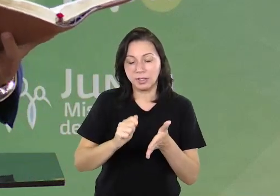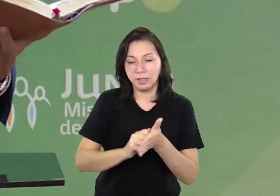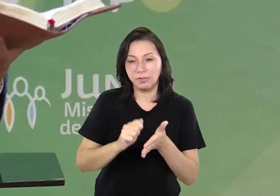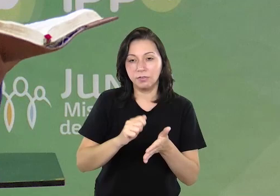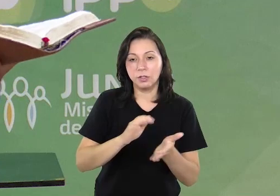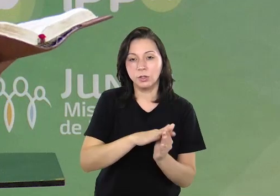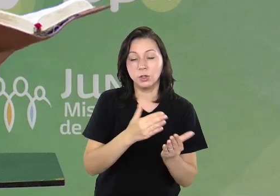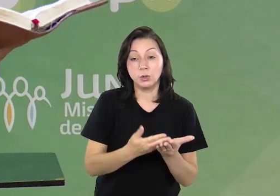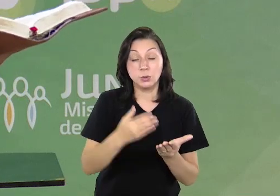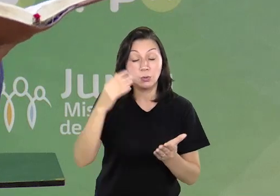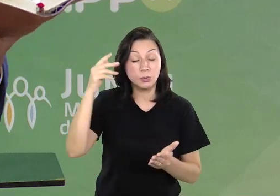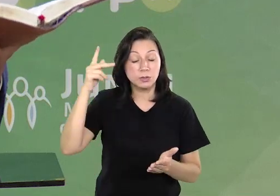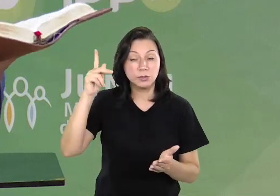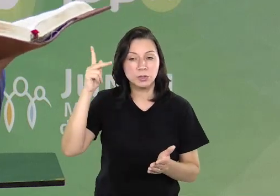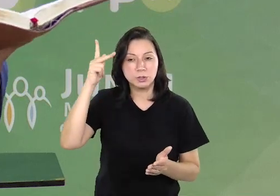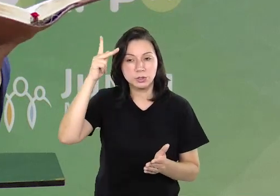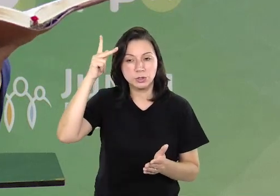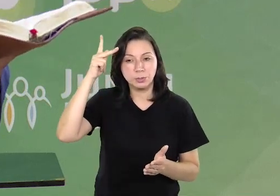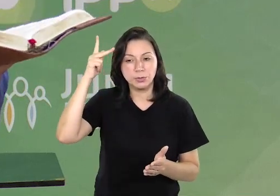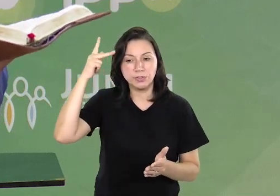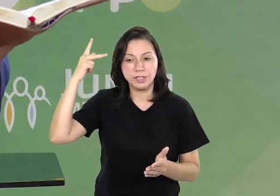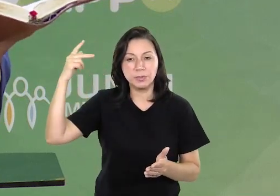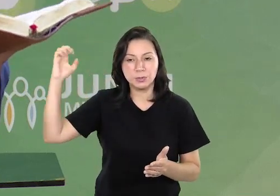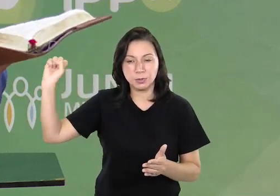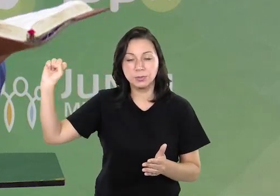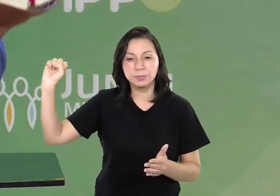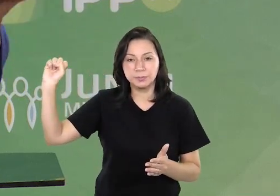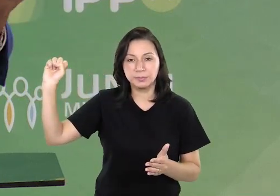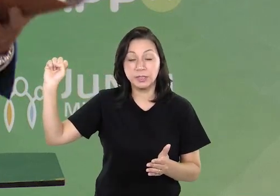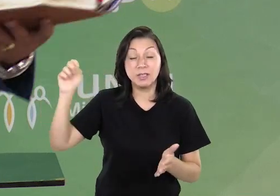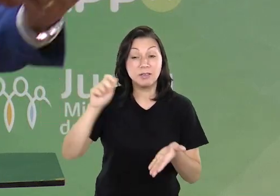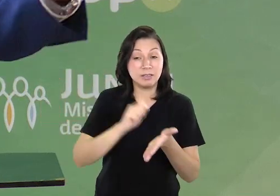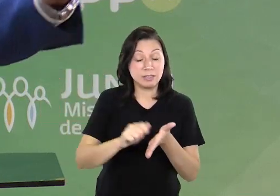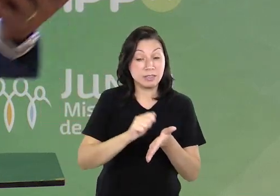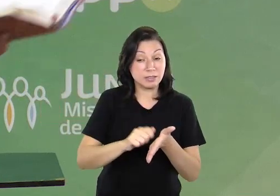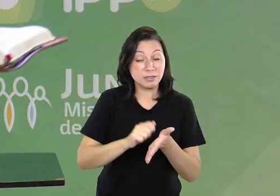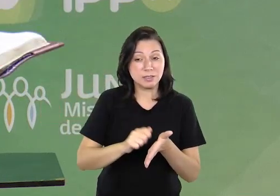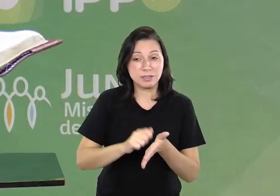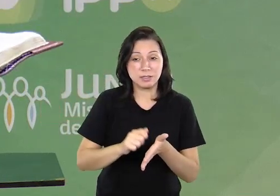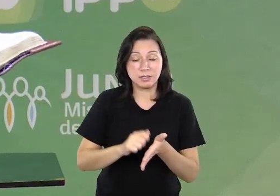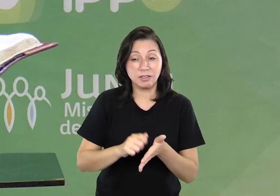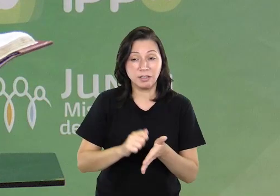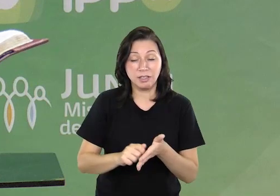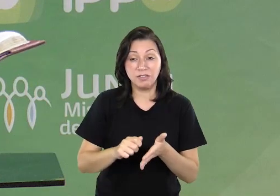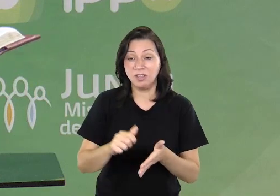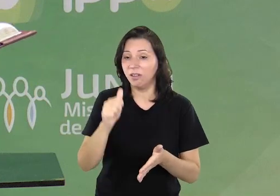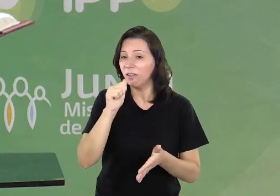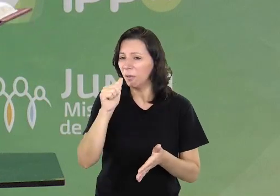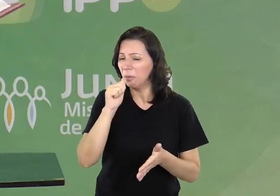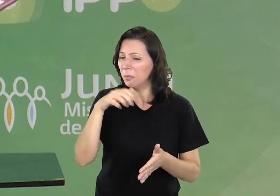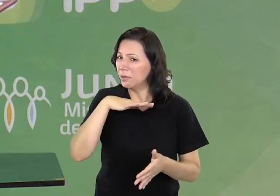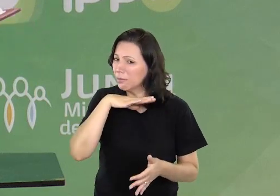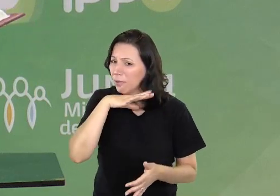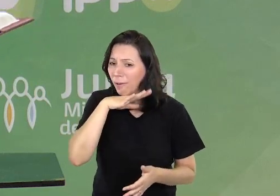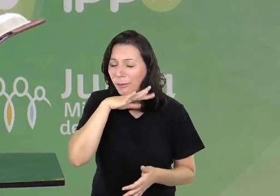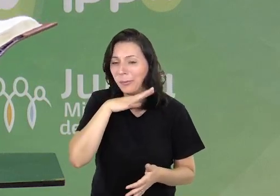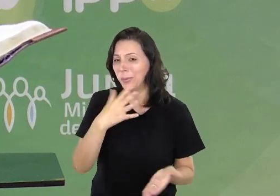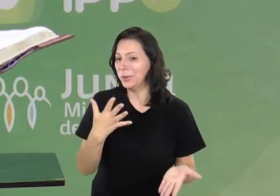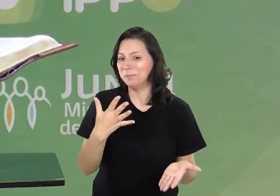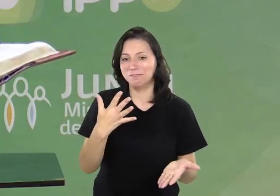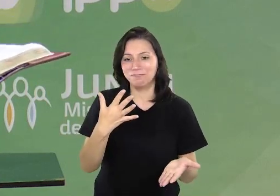alvoroçadora todo aquele que por eles é vencido não é sábio mas havia o terceiro ponto